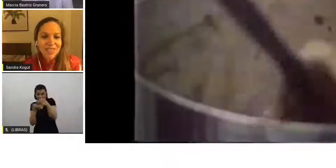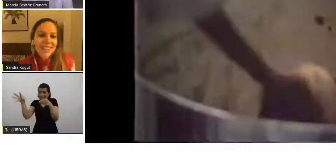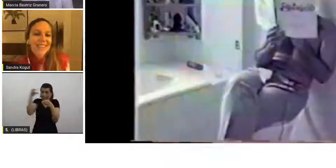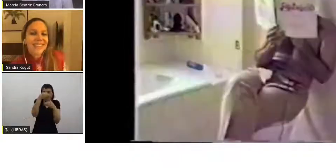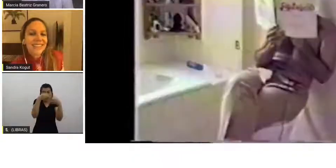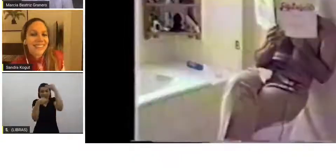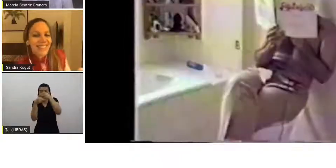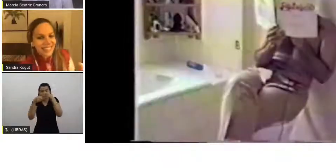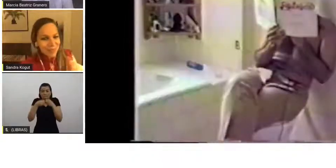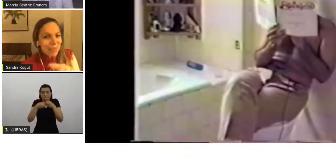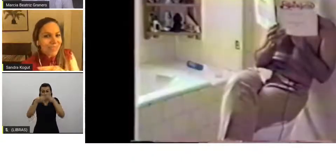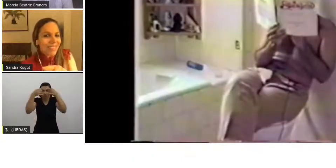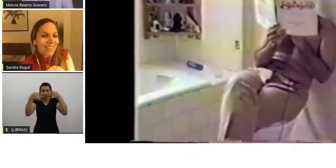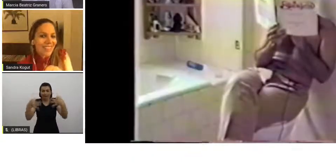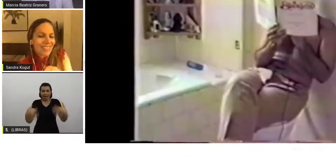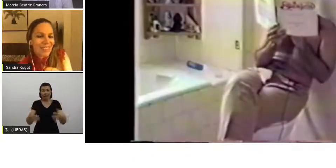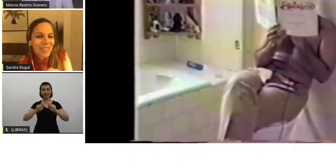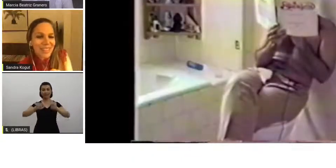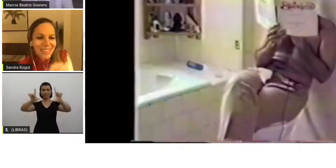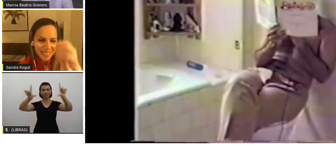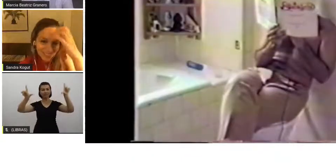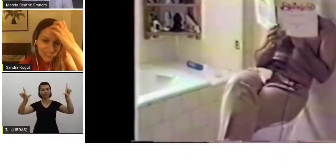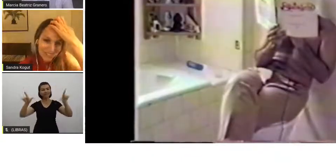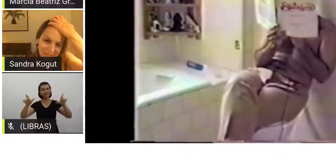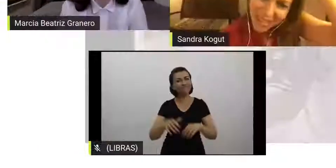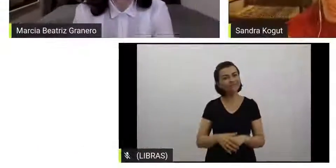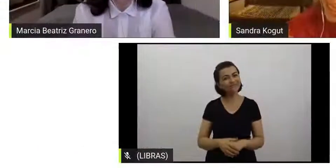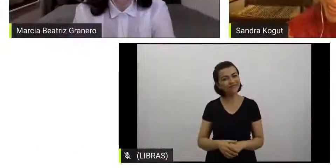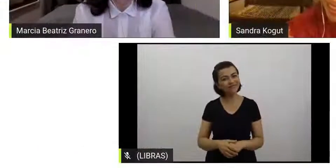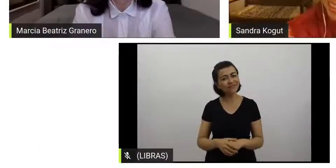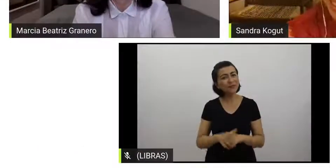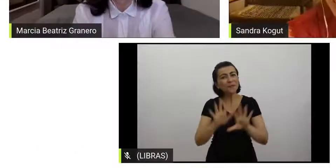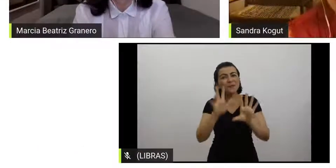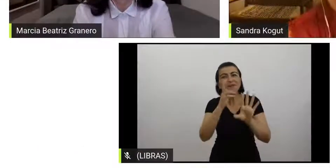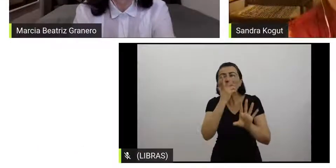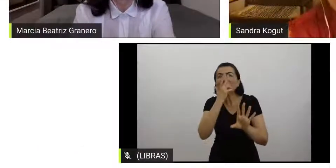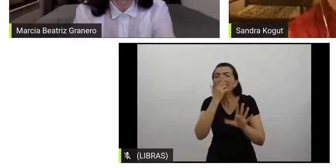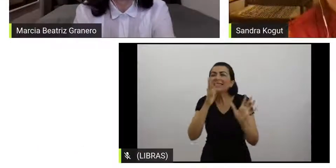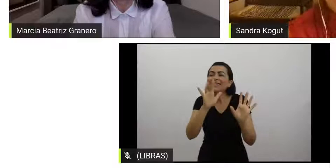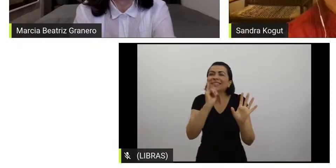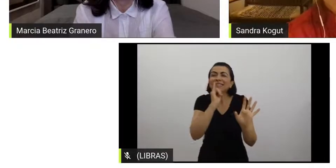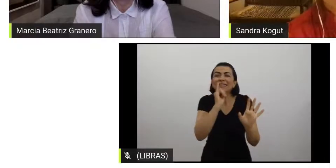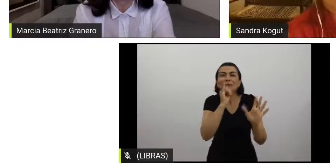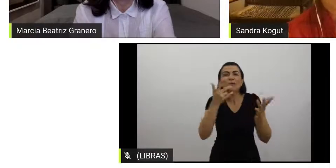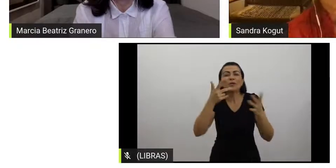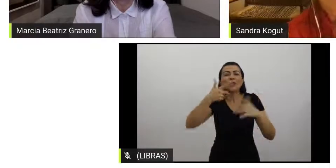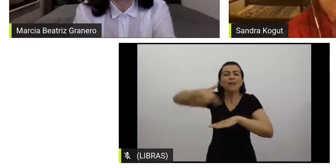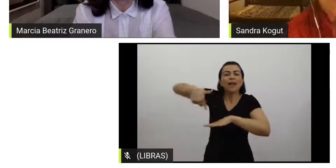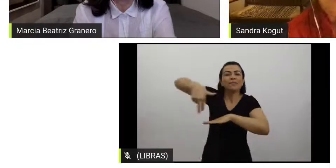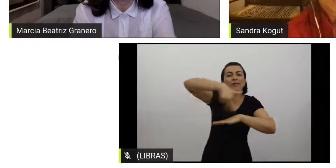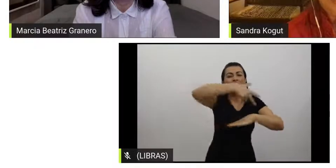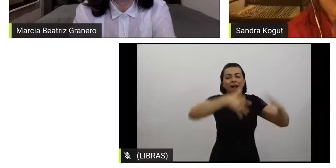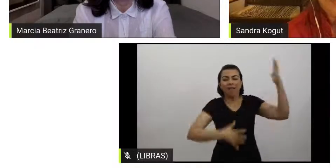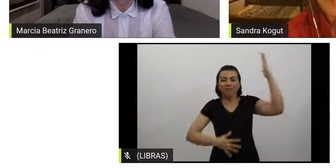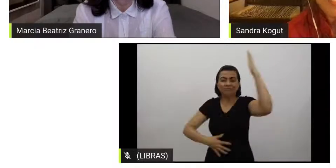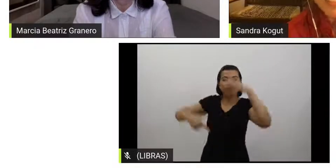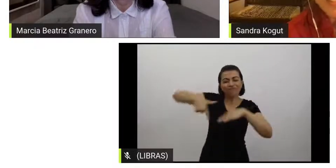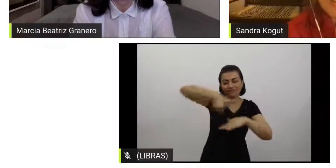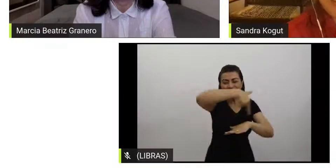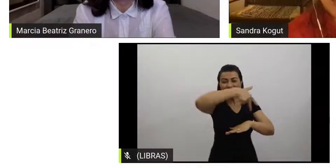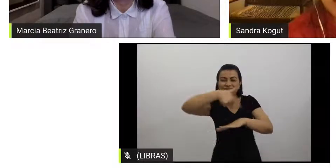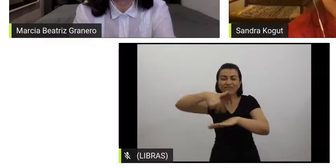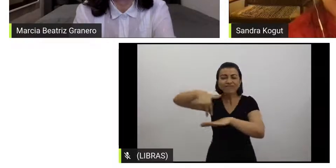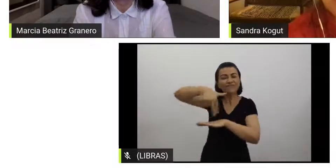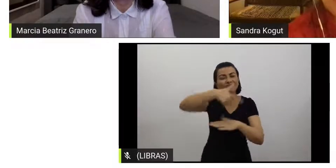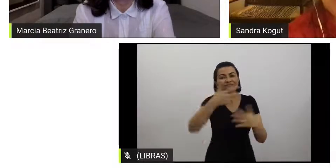narrativa, e por isso que tem essas danças também, que é a ideia de você fazer uma performance. Eu não sei